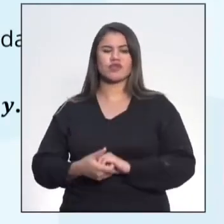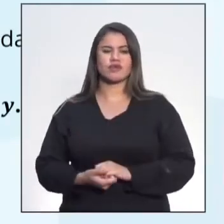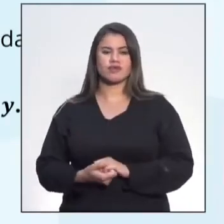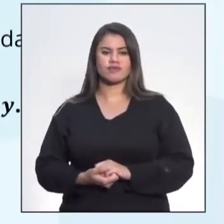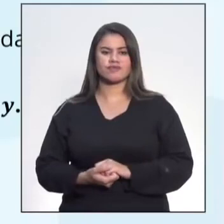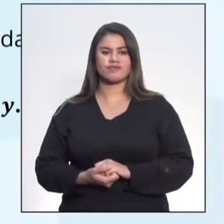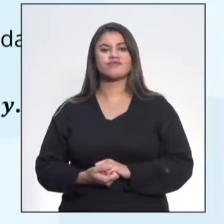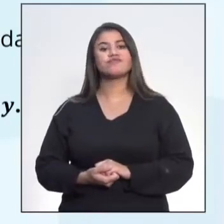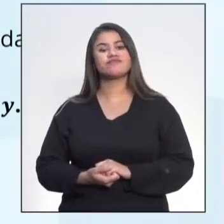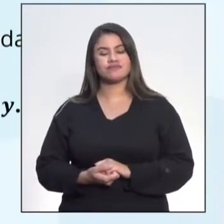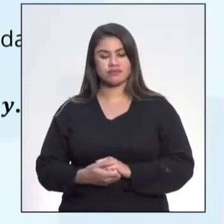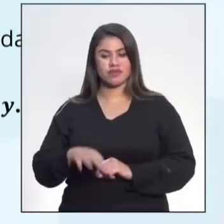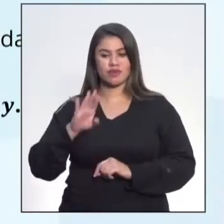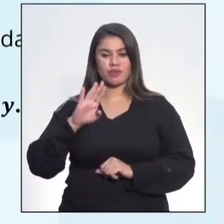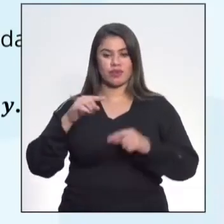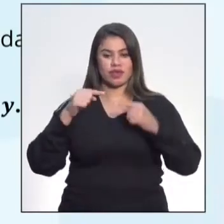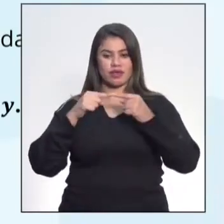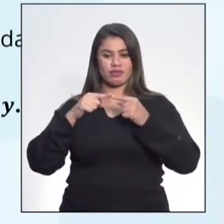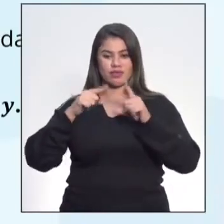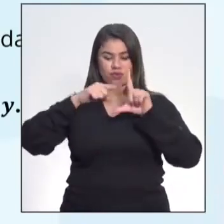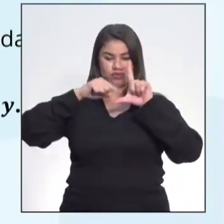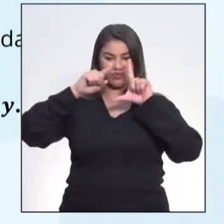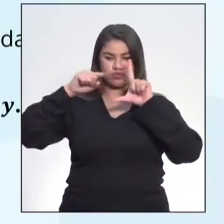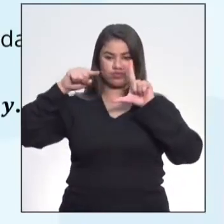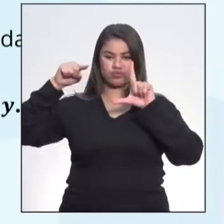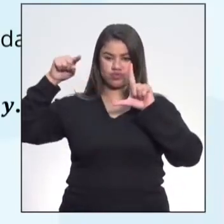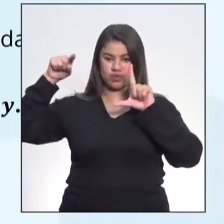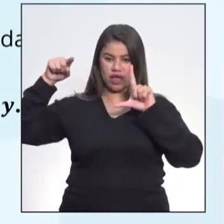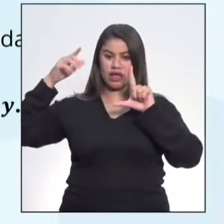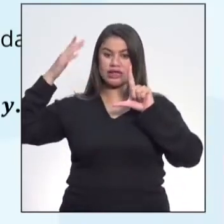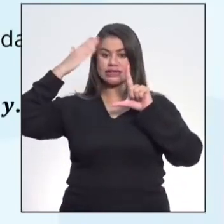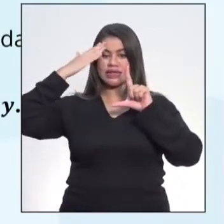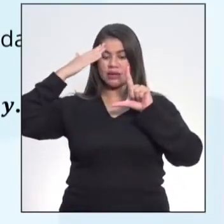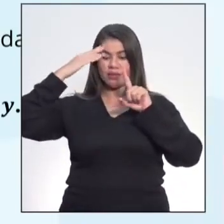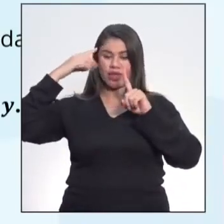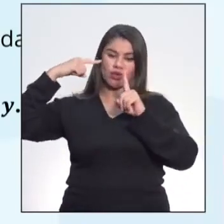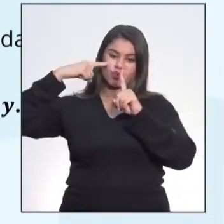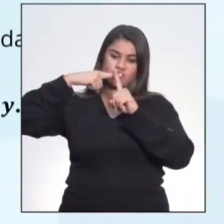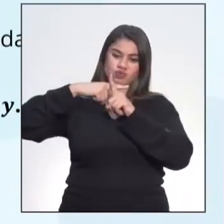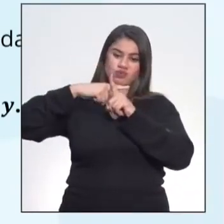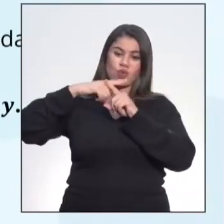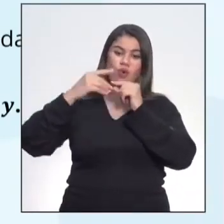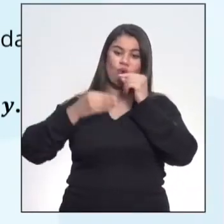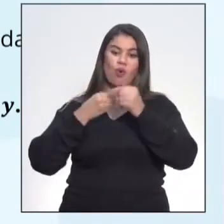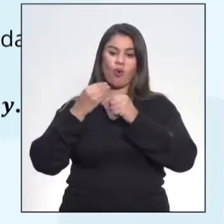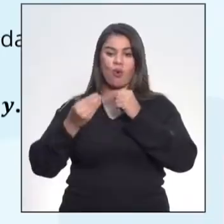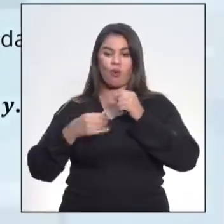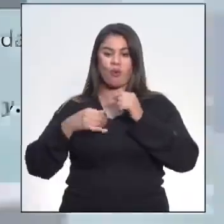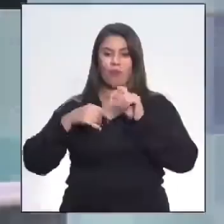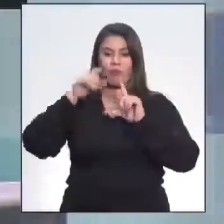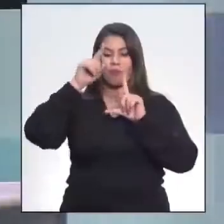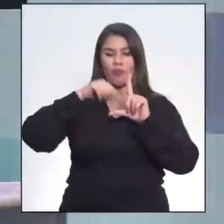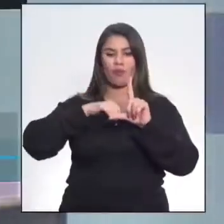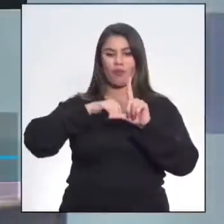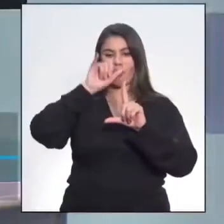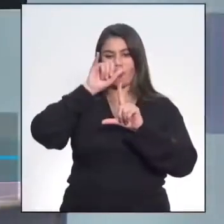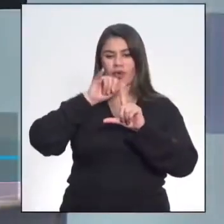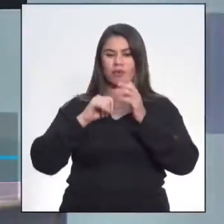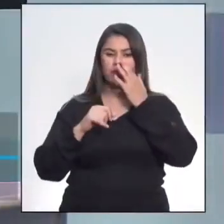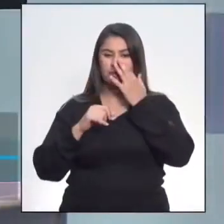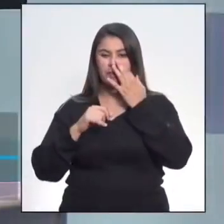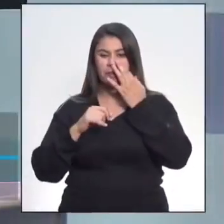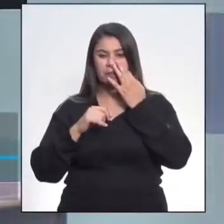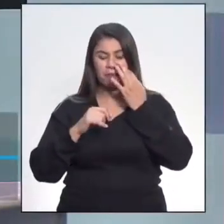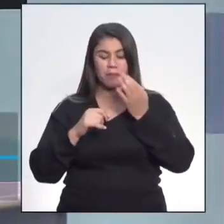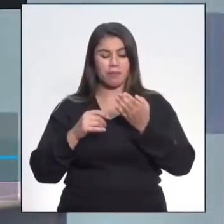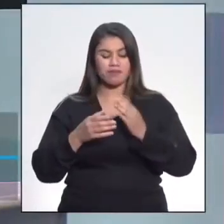ele serve para, na hora que a gente vai fazer o gráfico, saber aonde cruza o eixo Y. Bom, eu estou falando muito, é muita teoria. Será